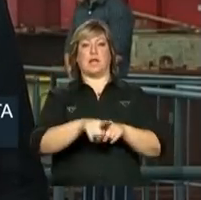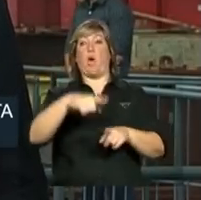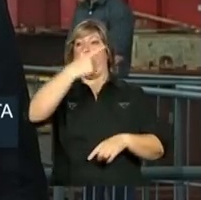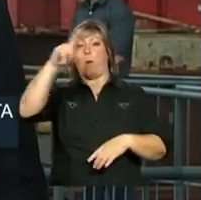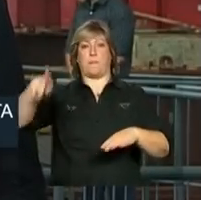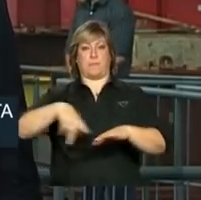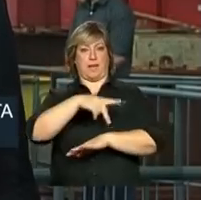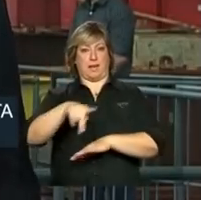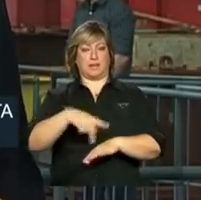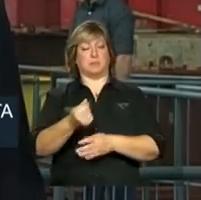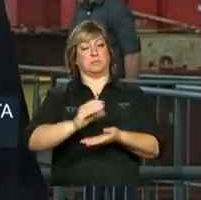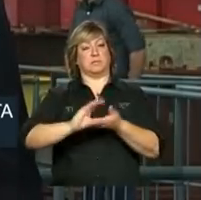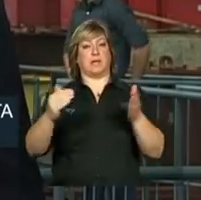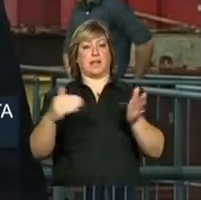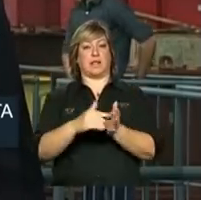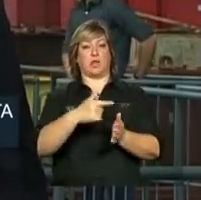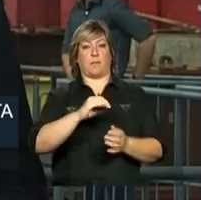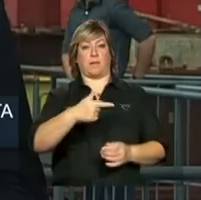até 2020